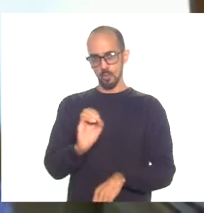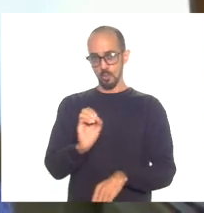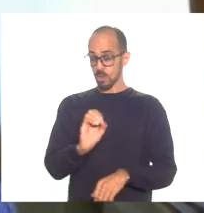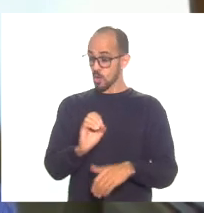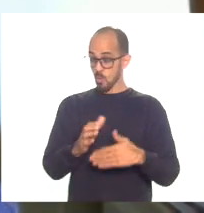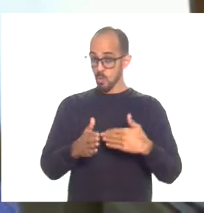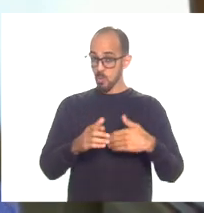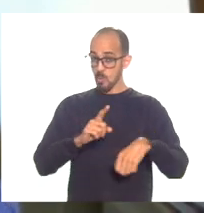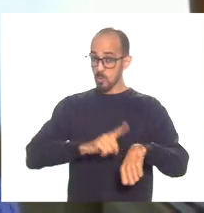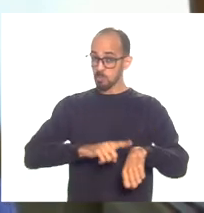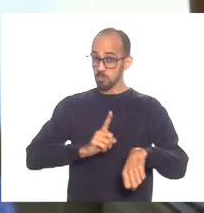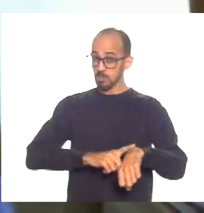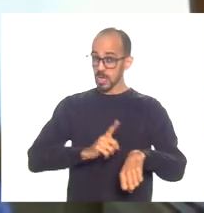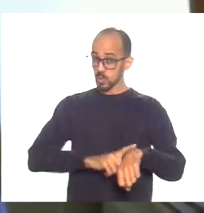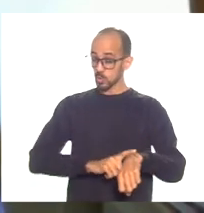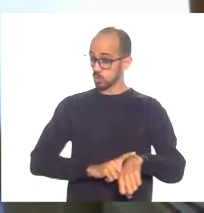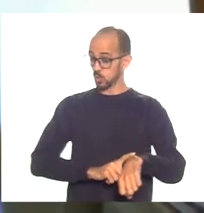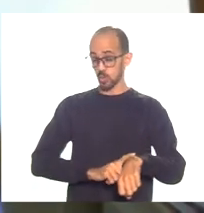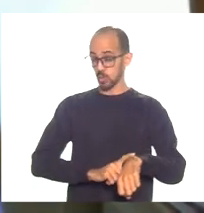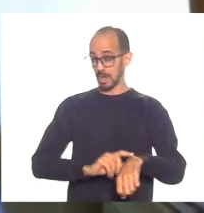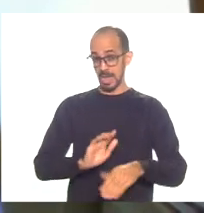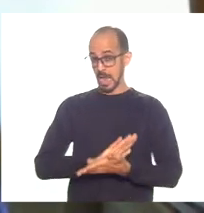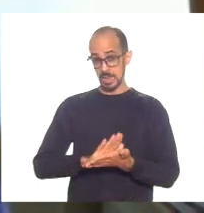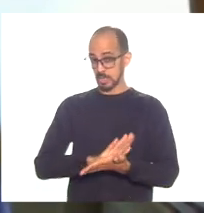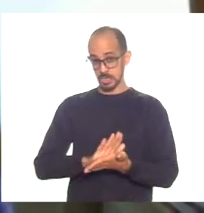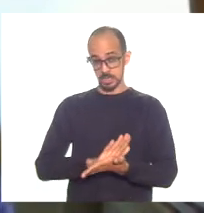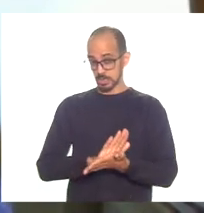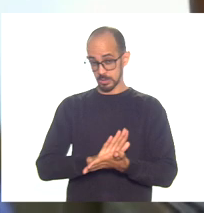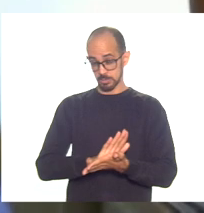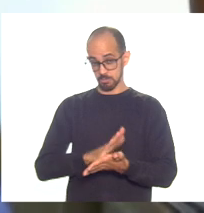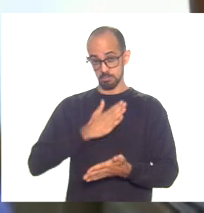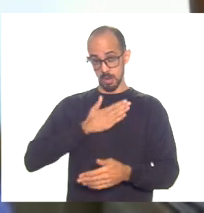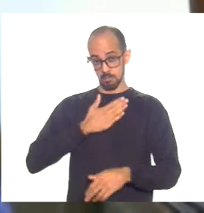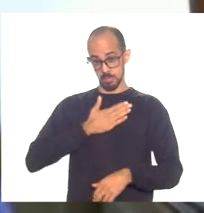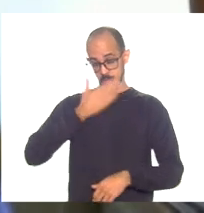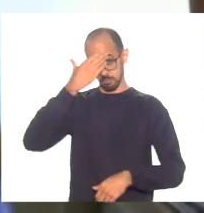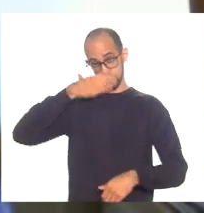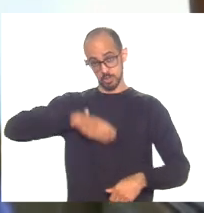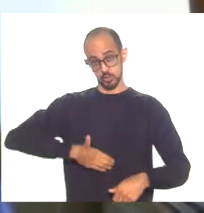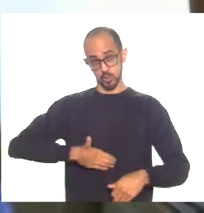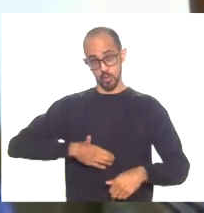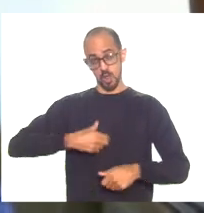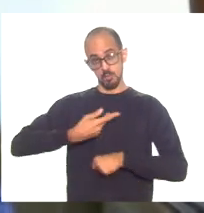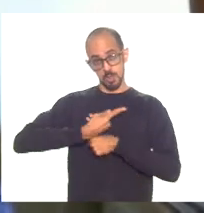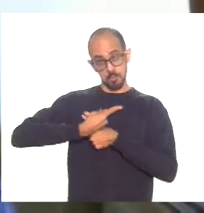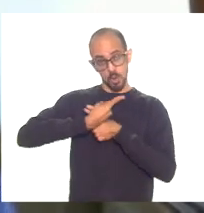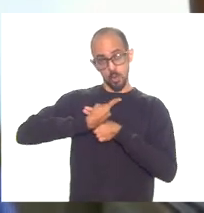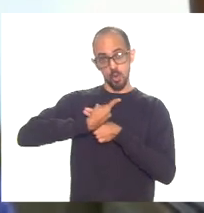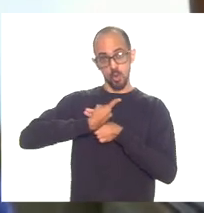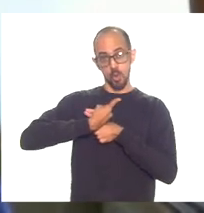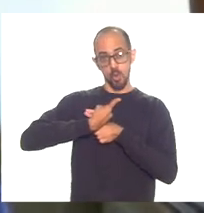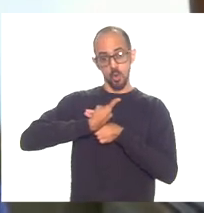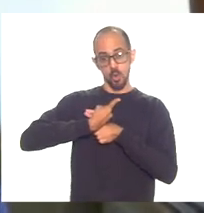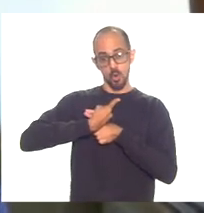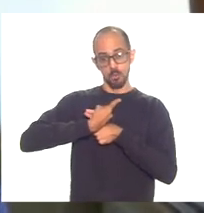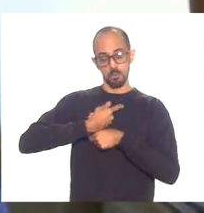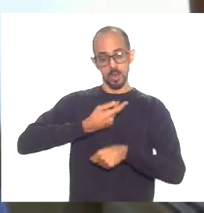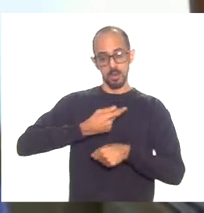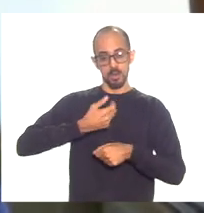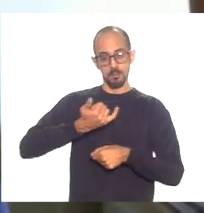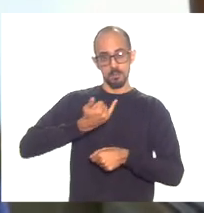época, pelo menos em relação à minha pessoa, me procurou para me